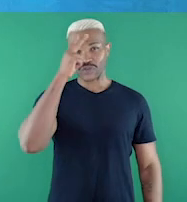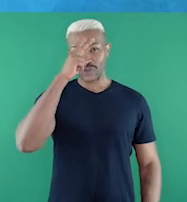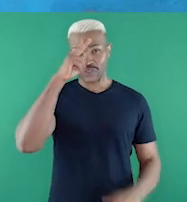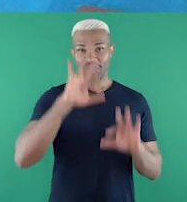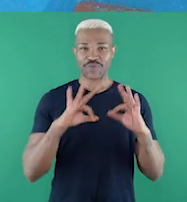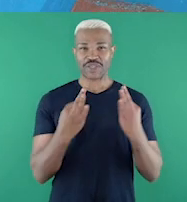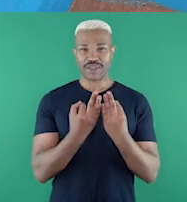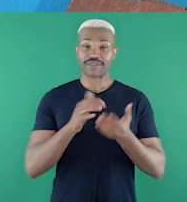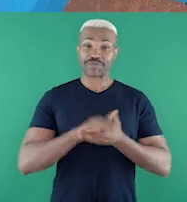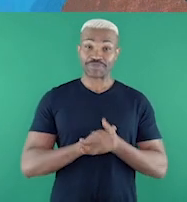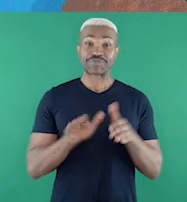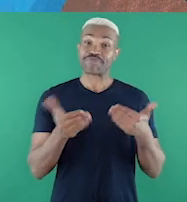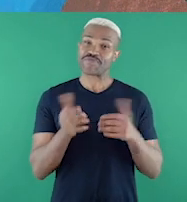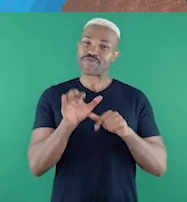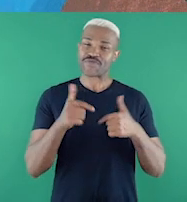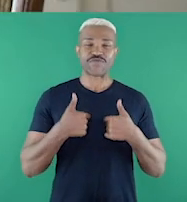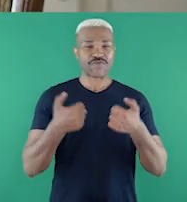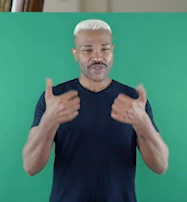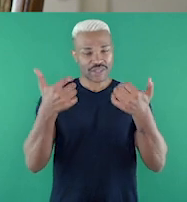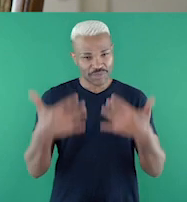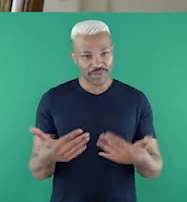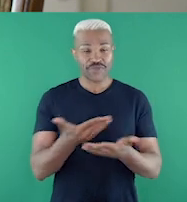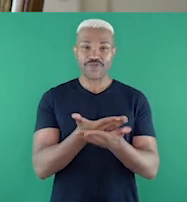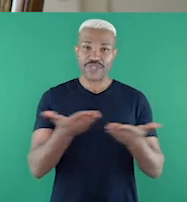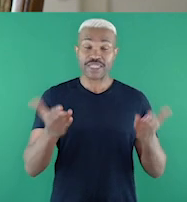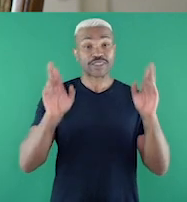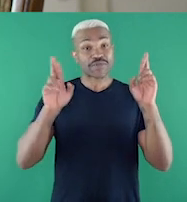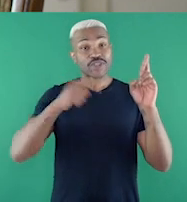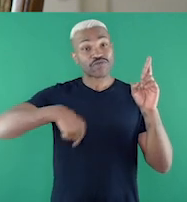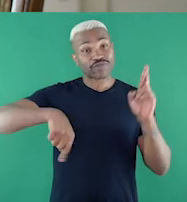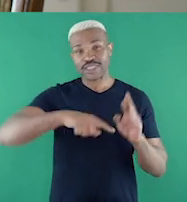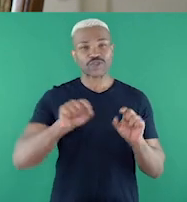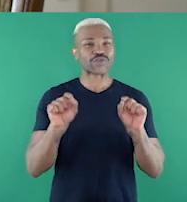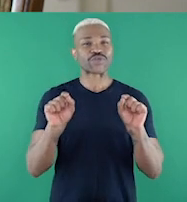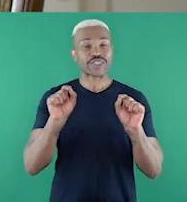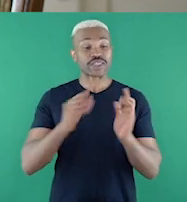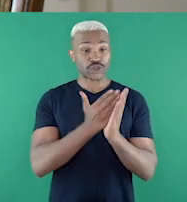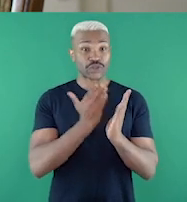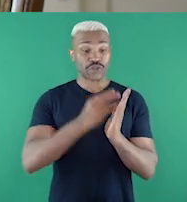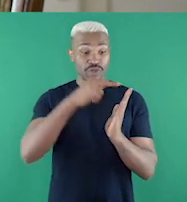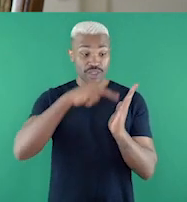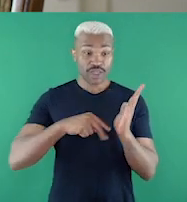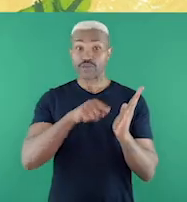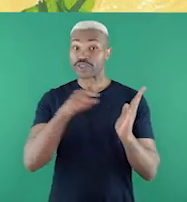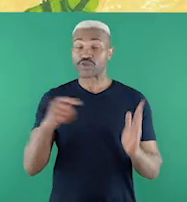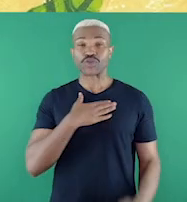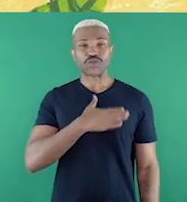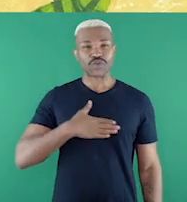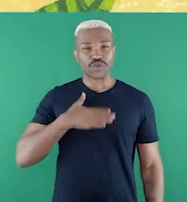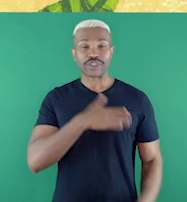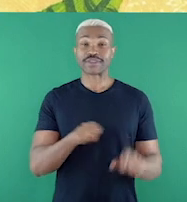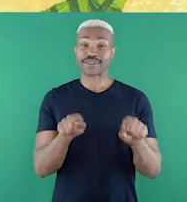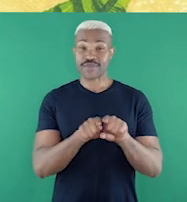familiares. Então, acho que era isso que eu gostaria de compartilhar com vocês. Eu espero que vocês leiam essa história, que vocês gostem e que